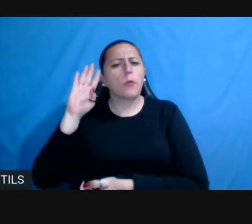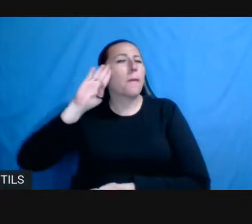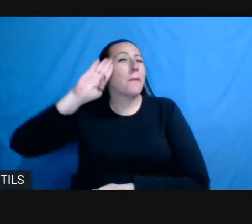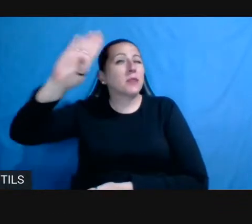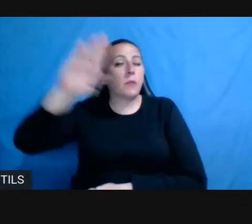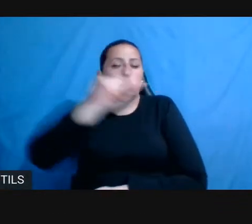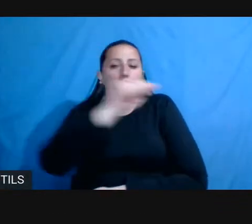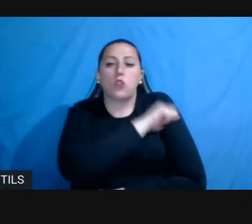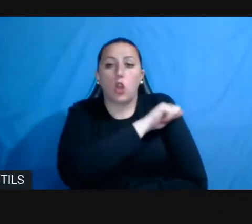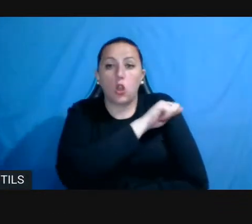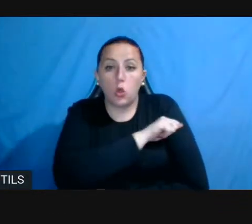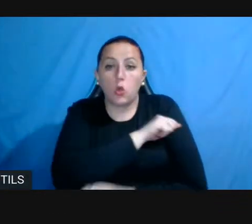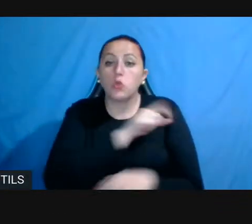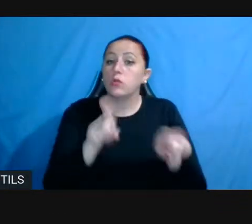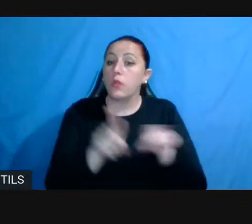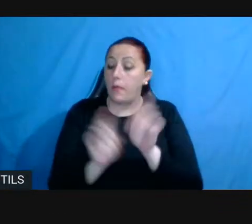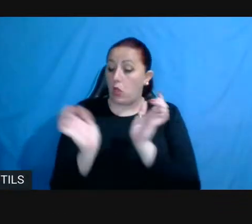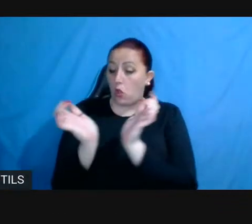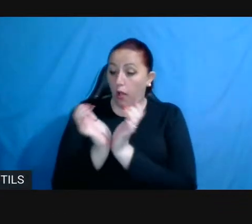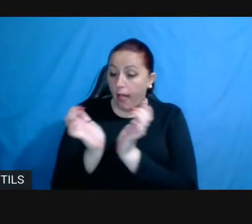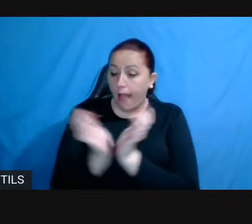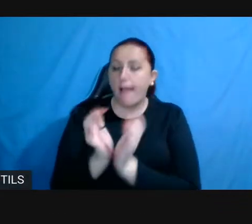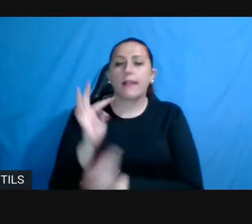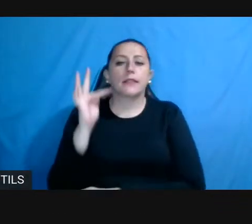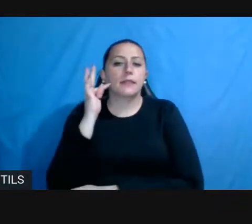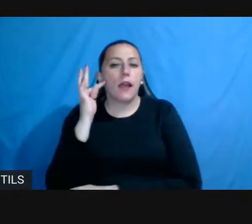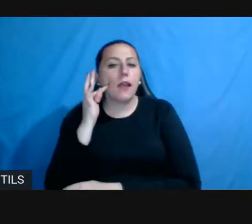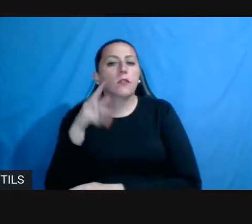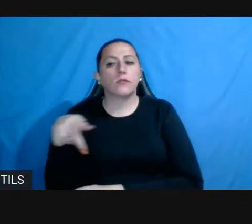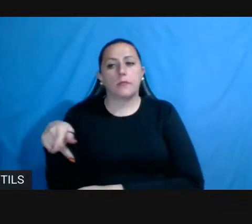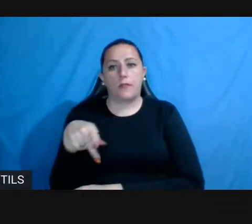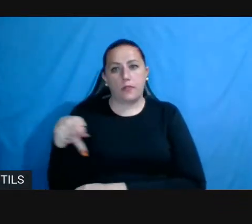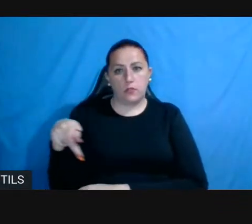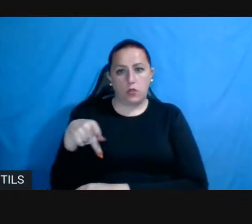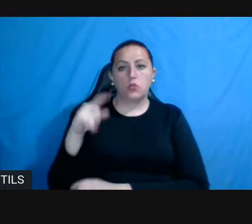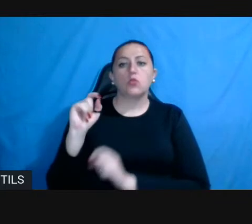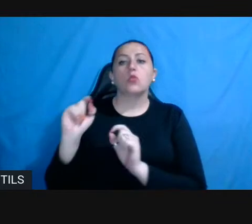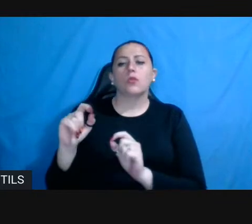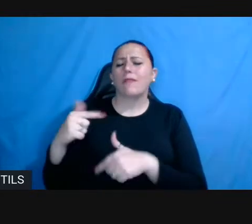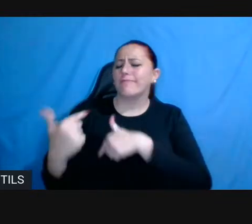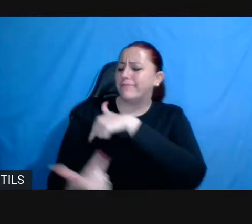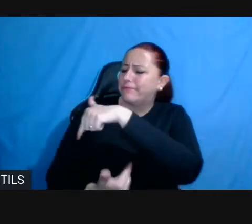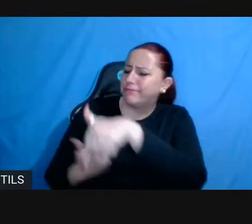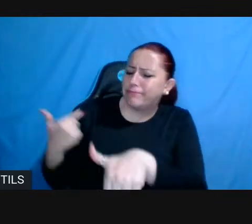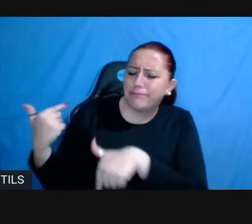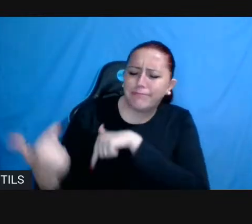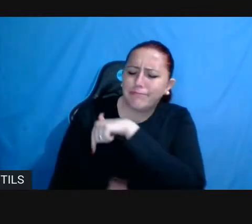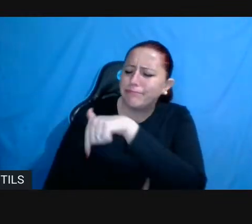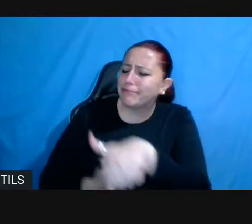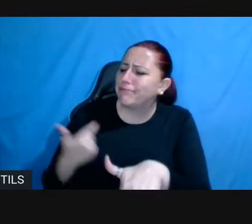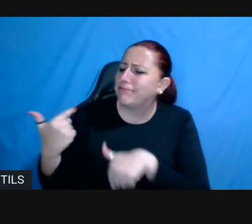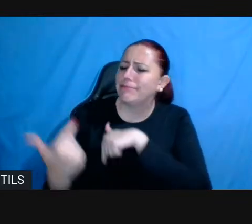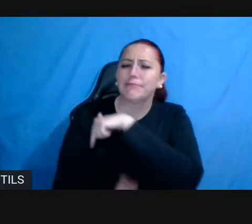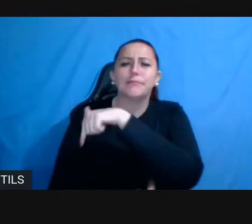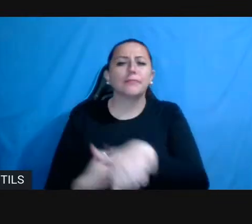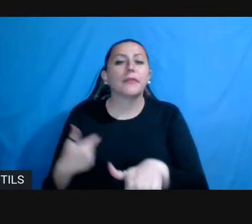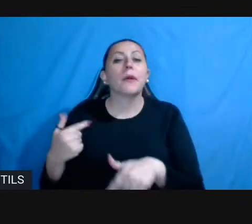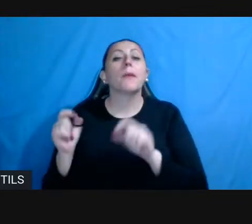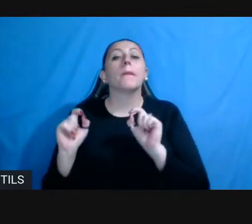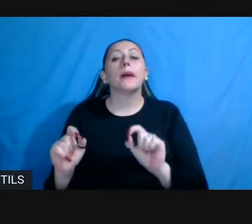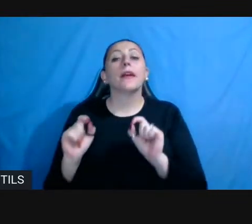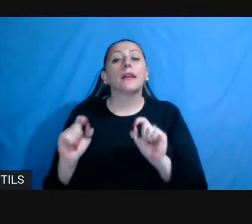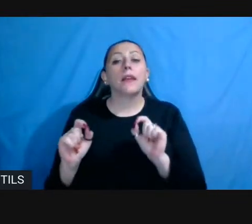nossos colegas técnicos e docentes, que têm trabalhado muito, muito